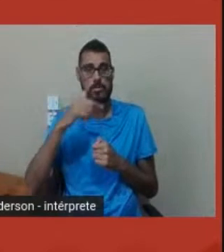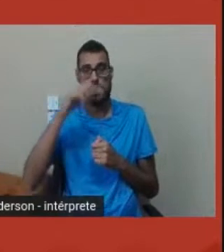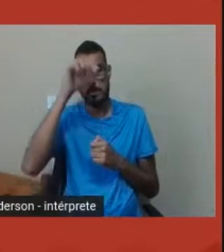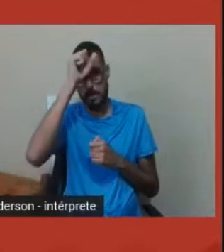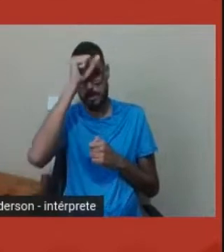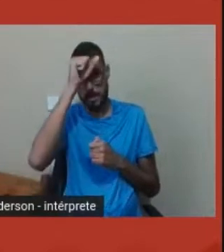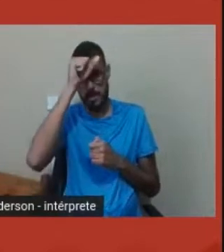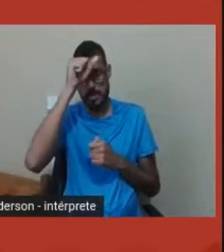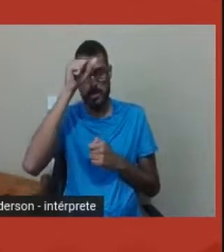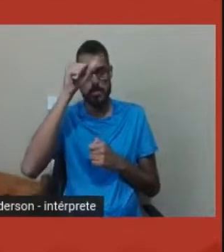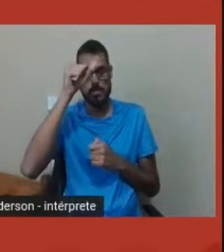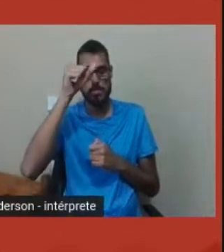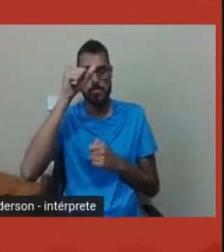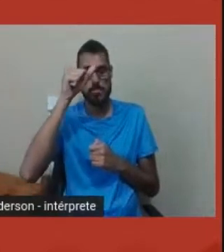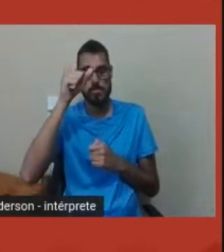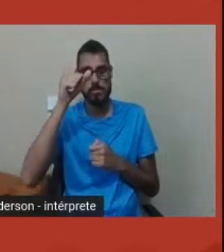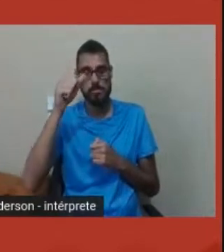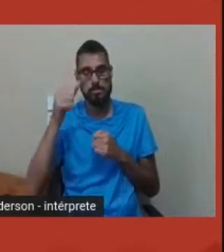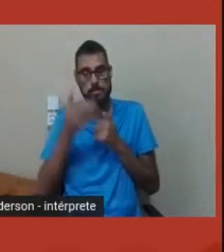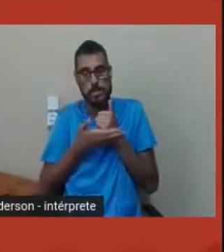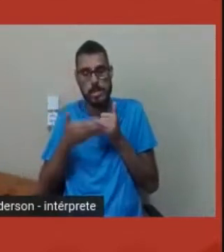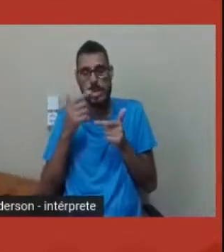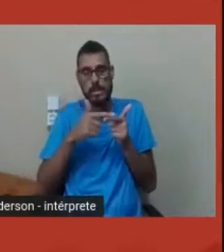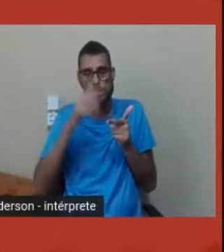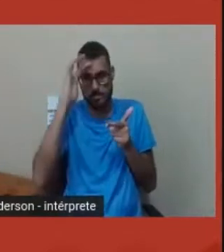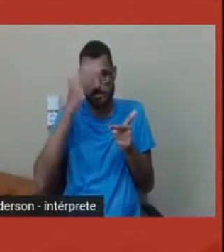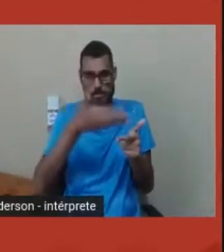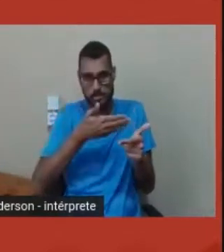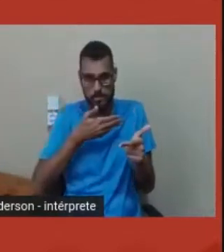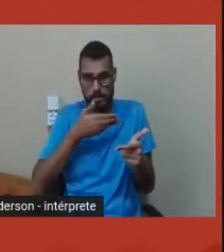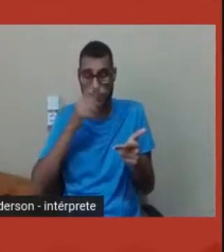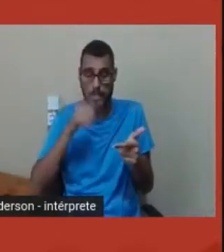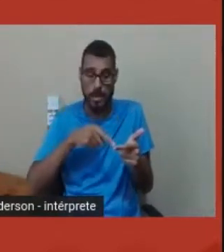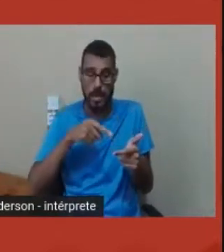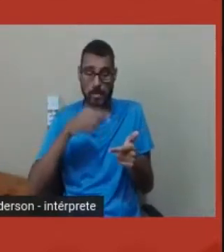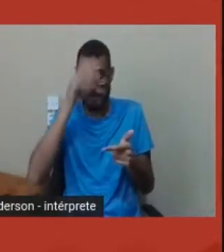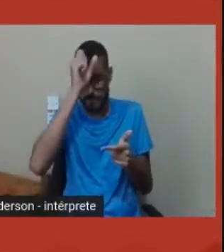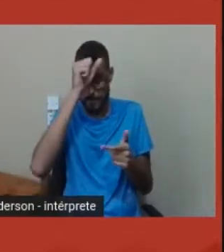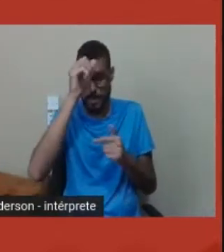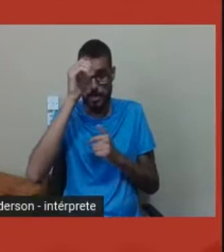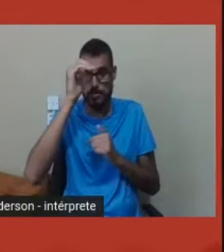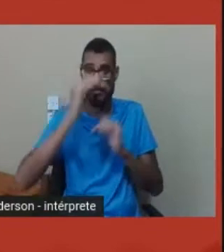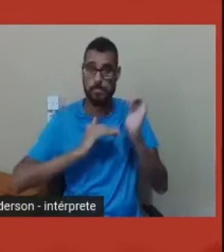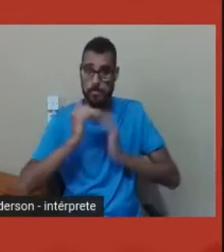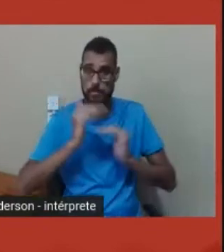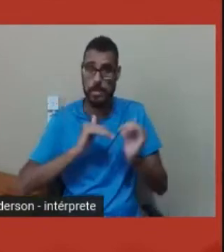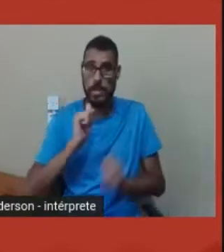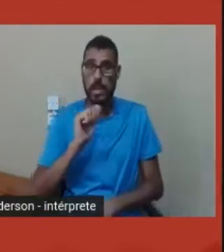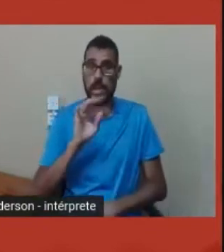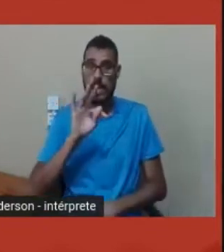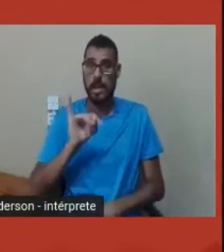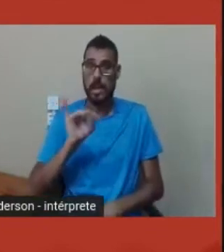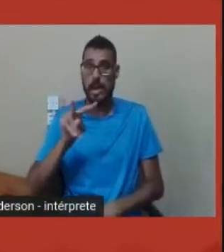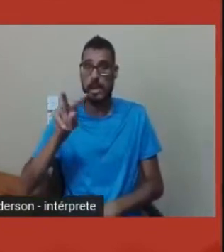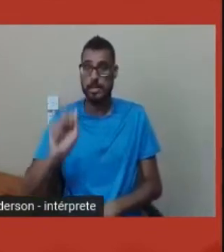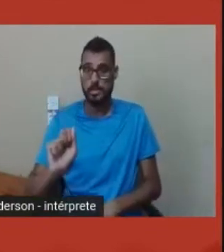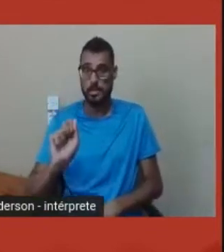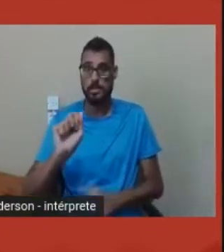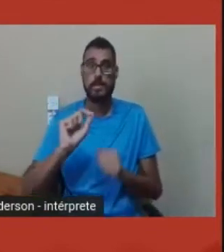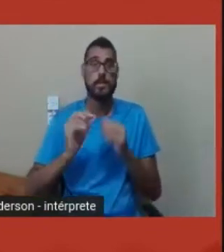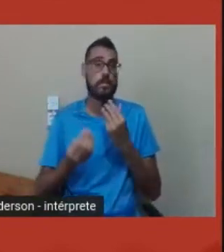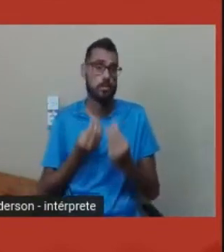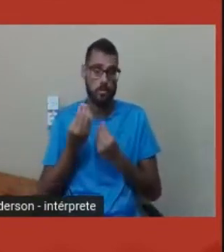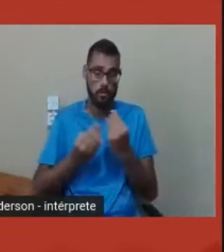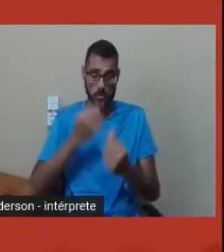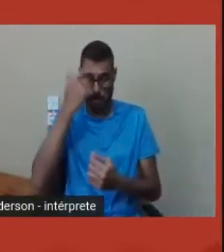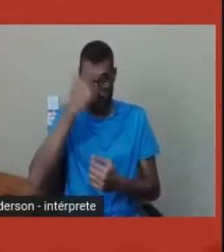uma aprendizagem, uma estratégia de aprendizagem ativa, onde a expectativa é que os participantes realmente,